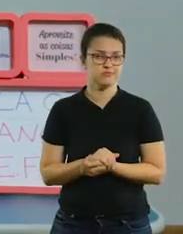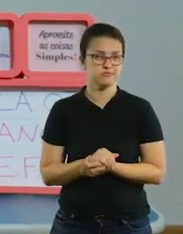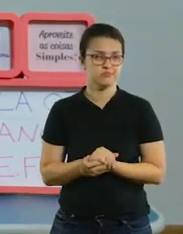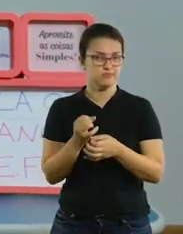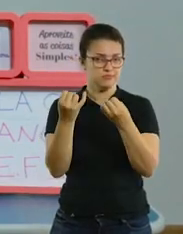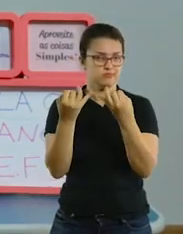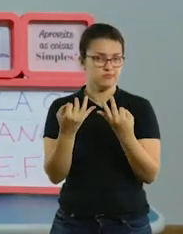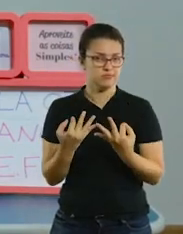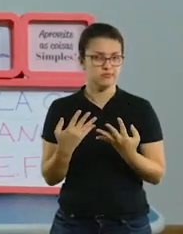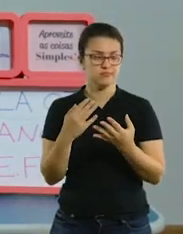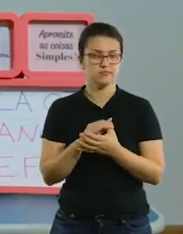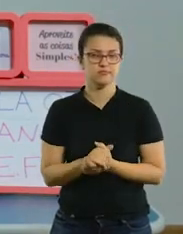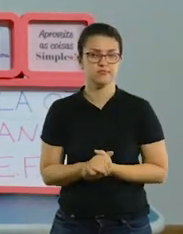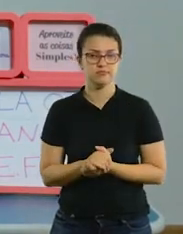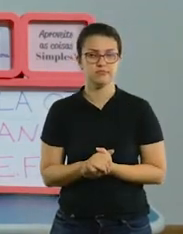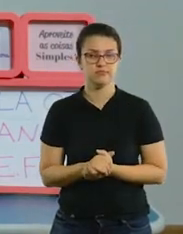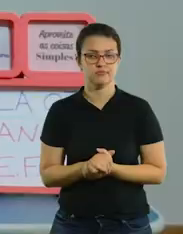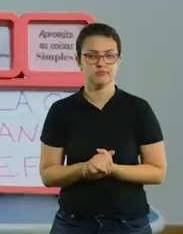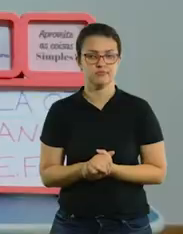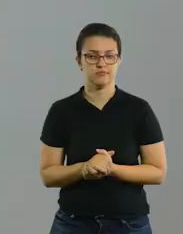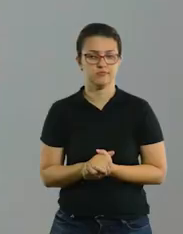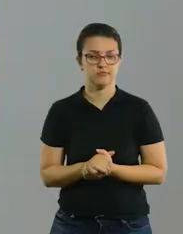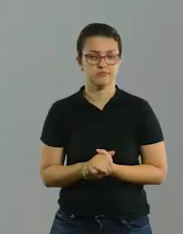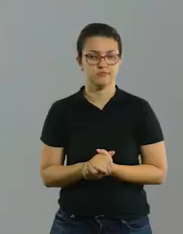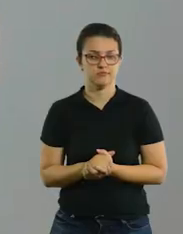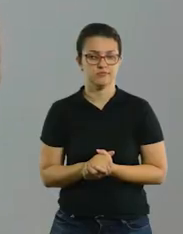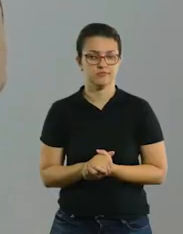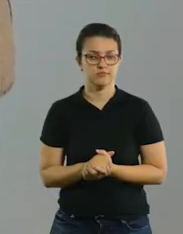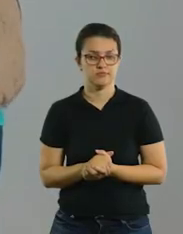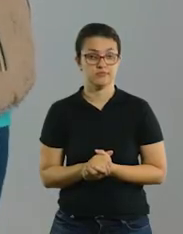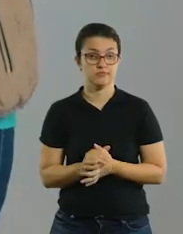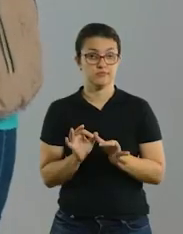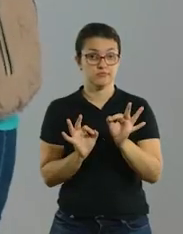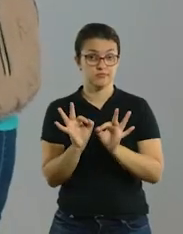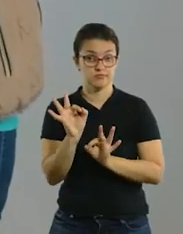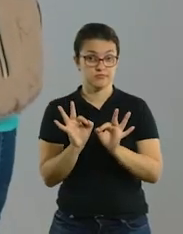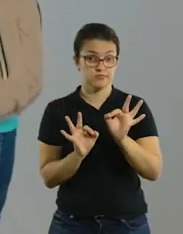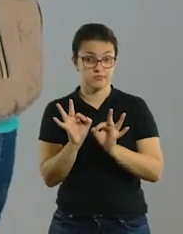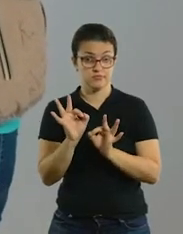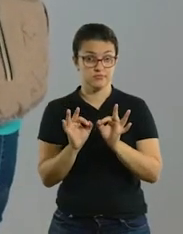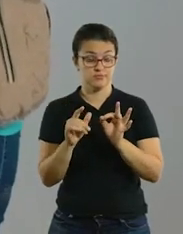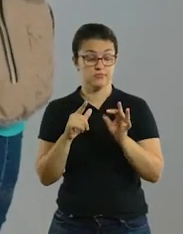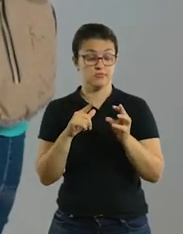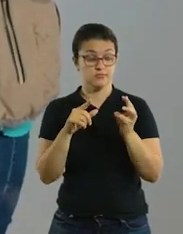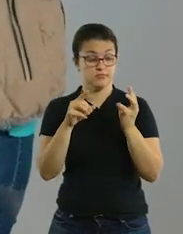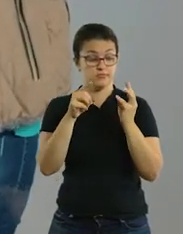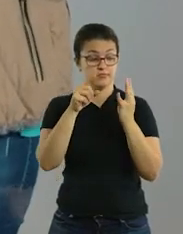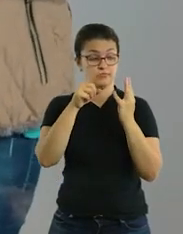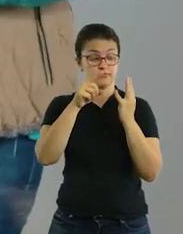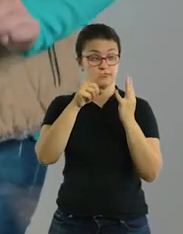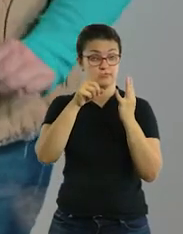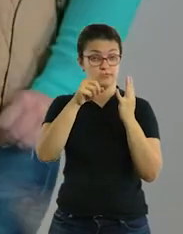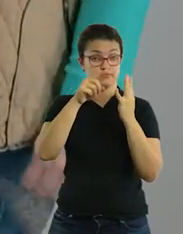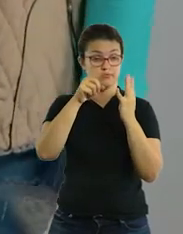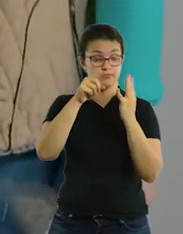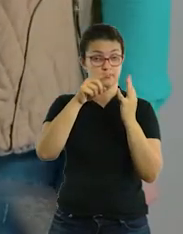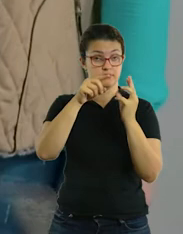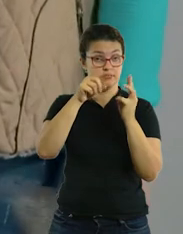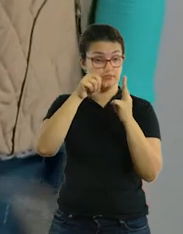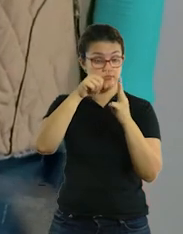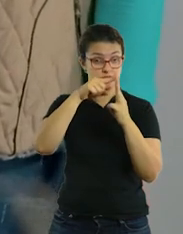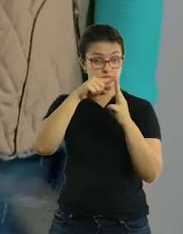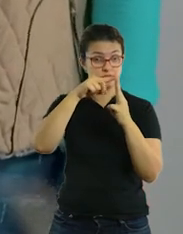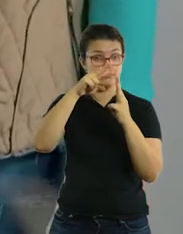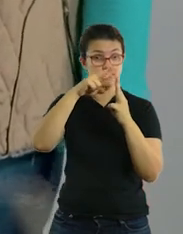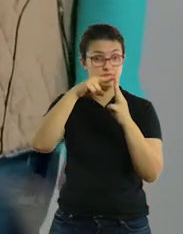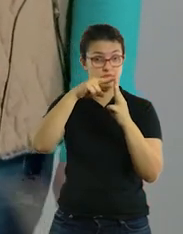Mas antes, vamos a algumas explicações. A cada 3 ordens, nós formamos uma classe. Aqui nós temos a classe,